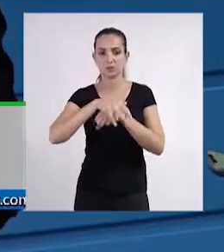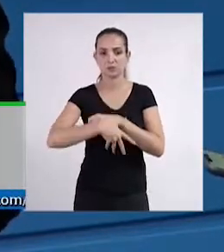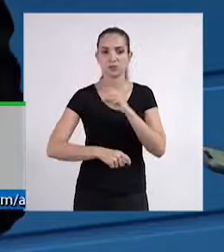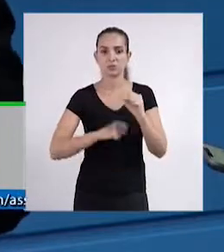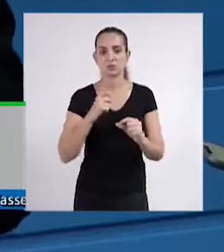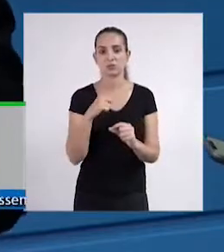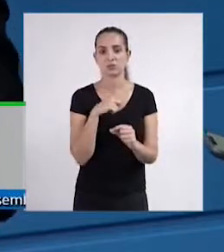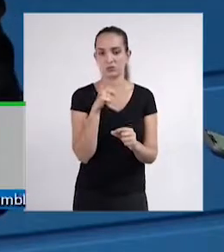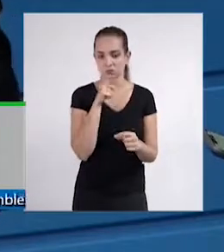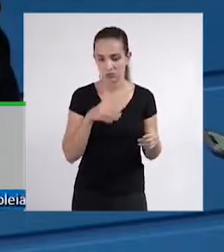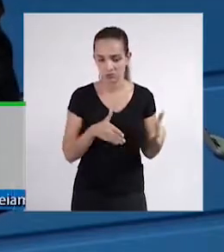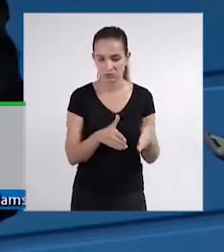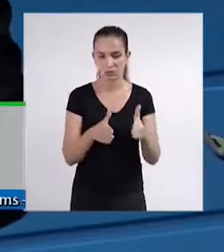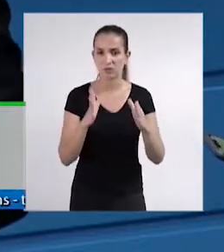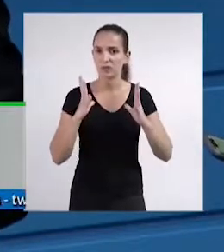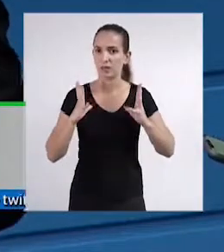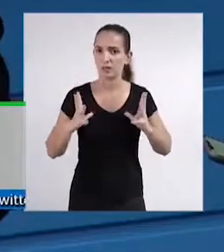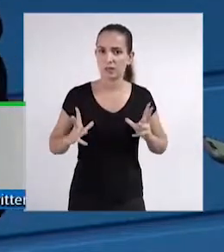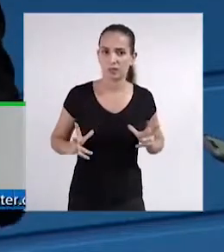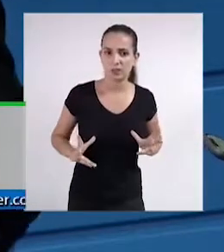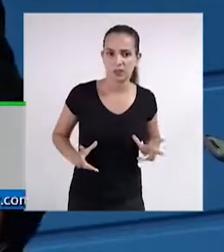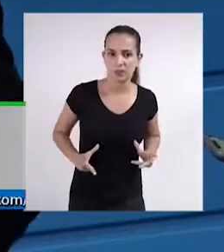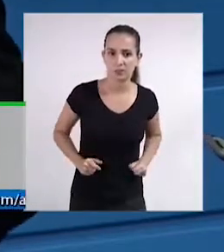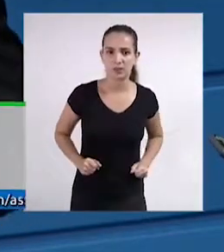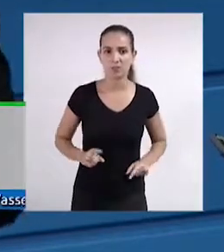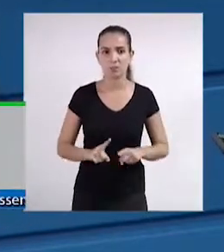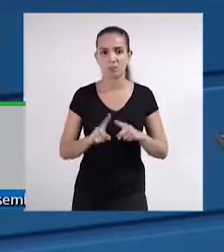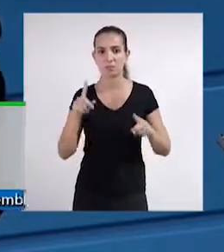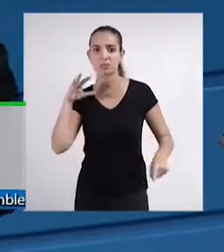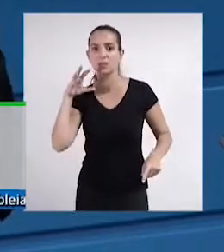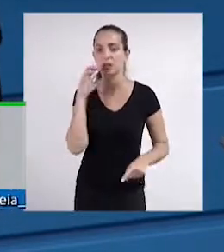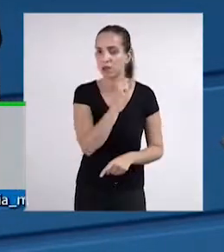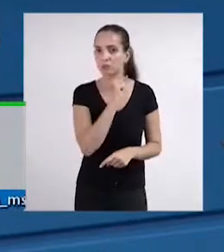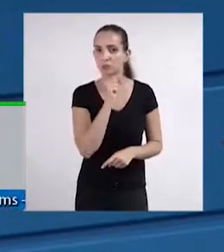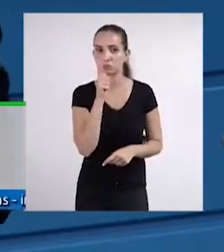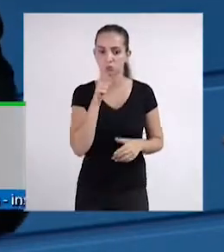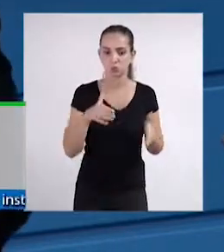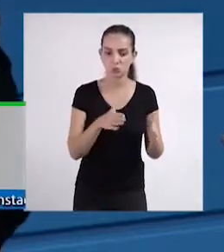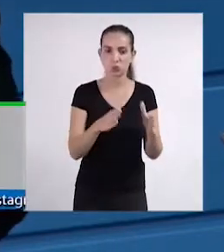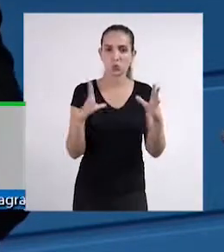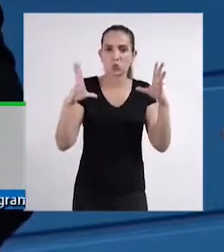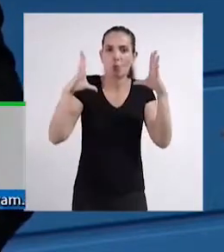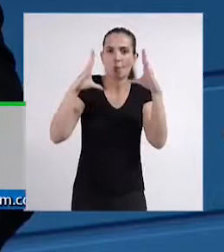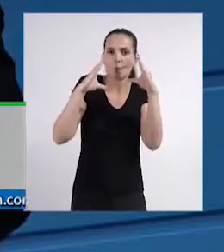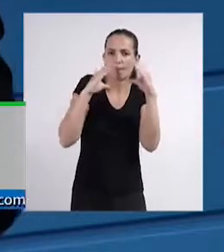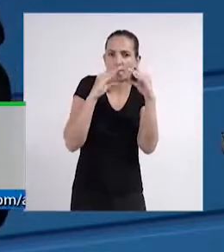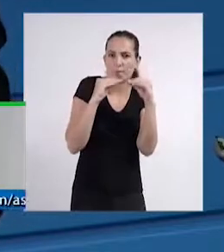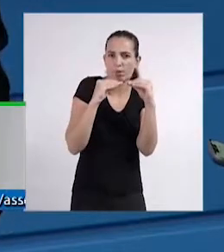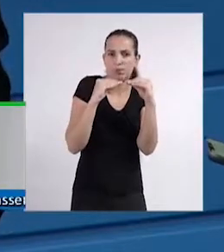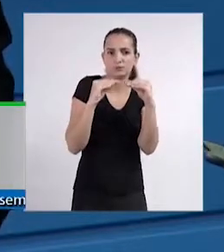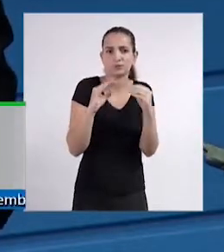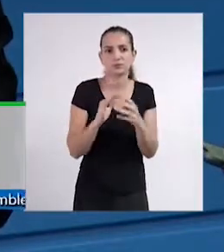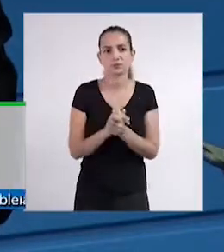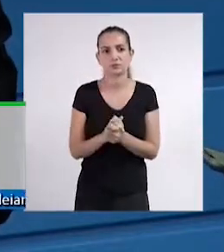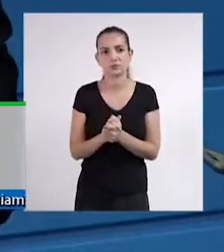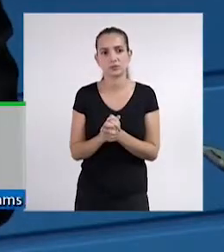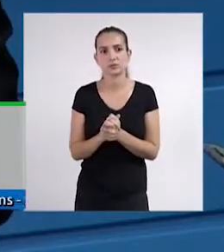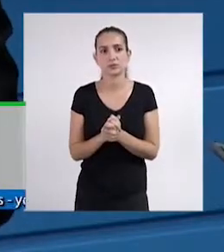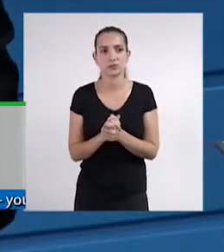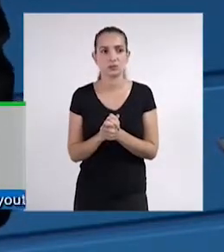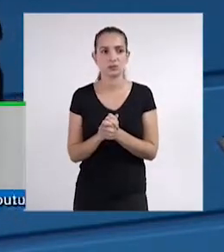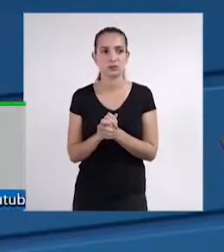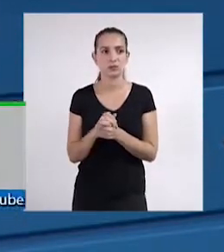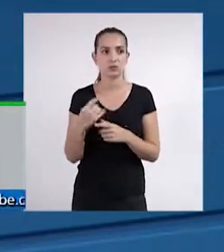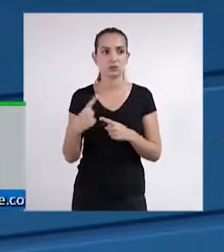uma maravilha, águas cristalinas, de repente ficou um rio, né, turvo, né?